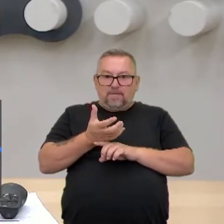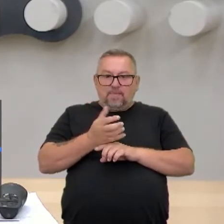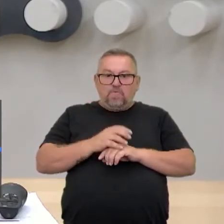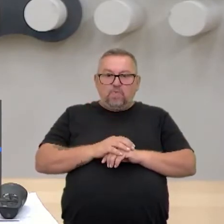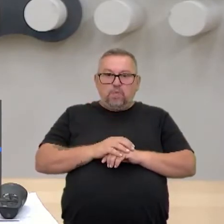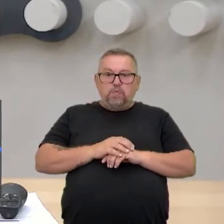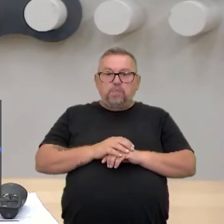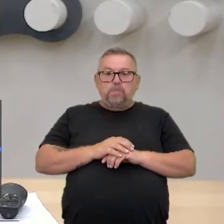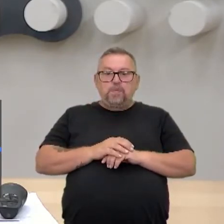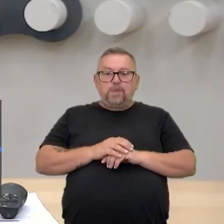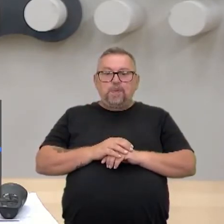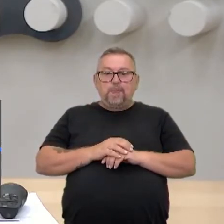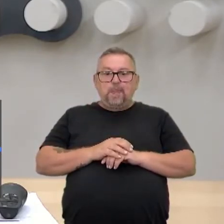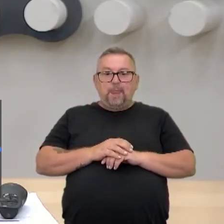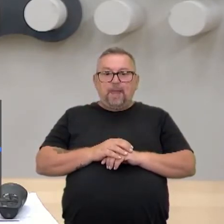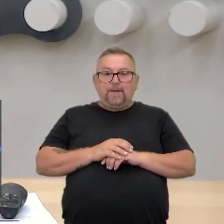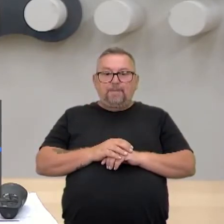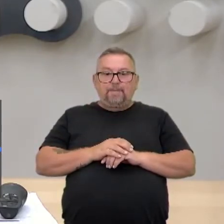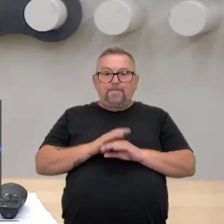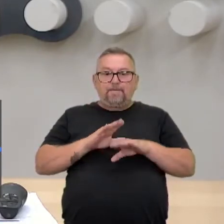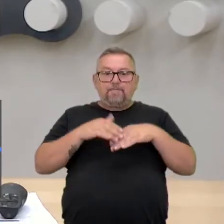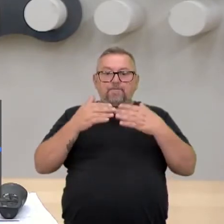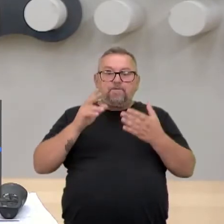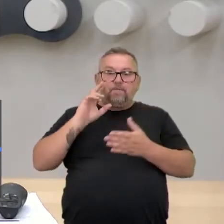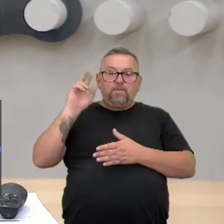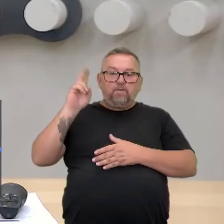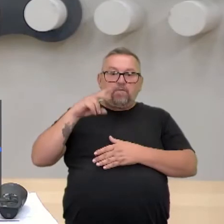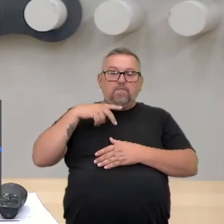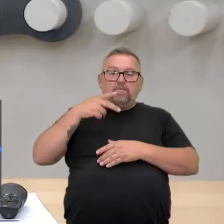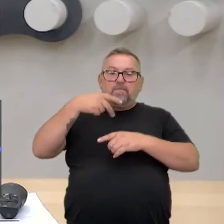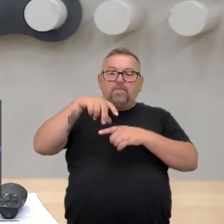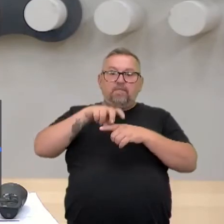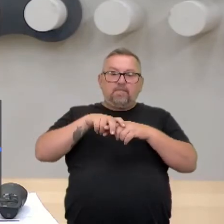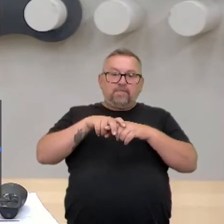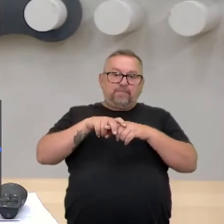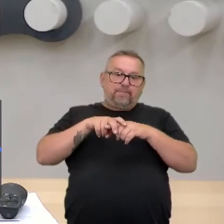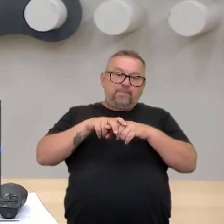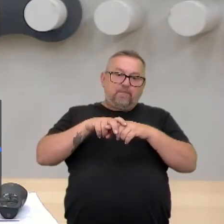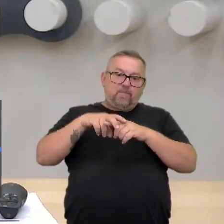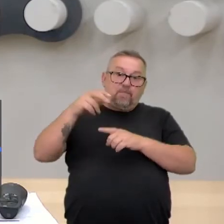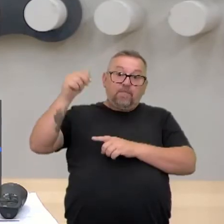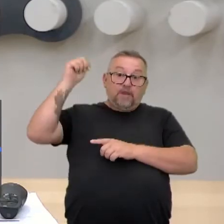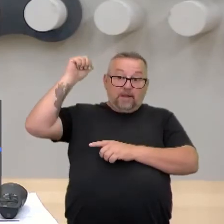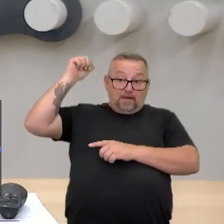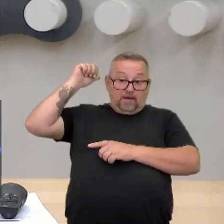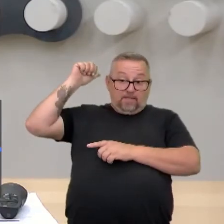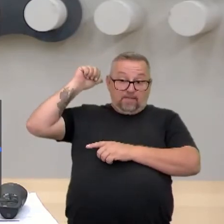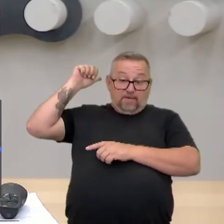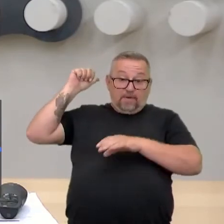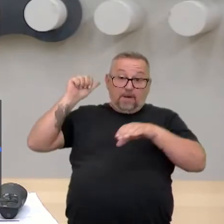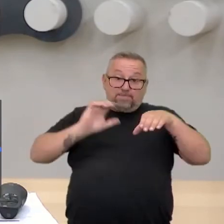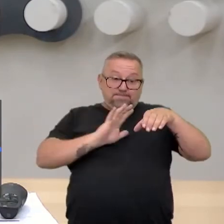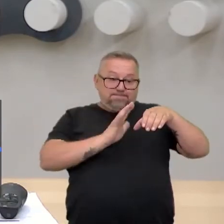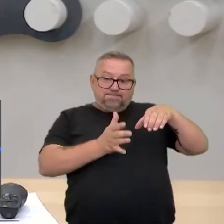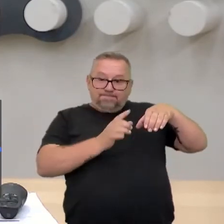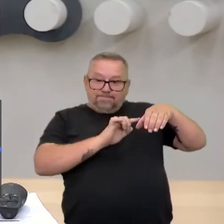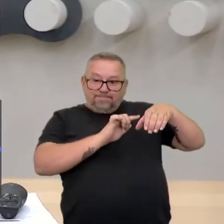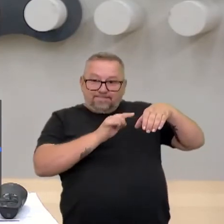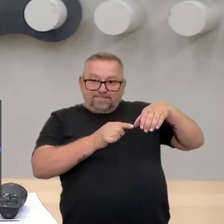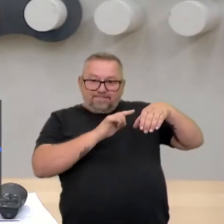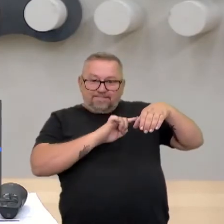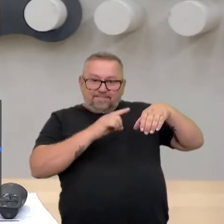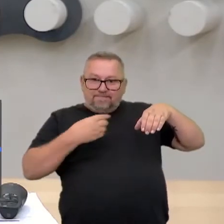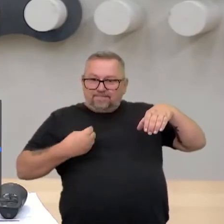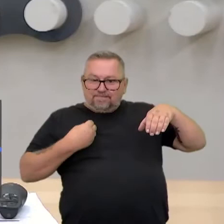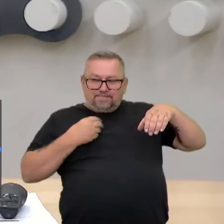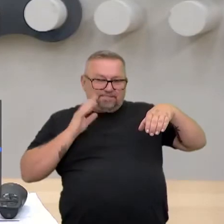iluminar o local e aí como conforme eles estão ali sentados lá fora na boca da caverna Vá a